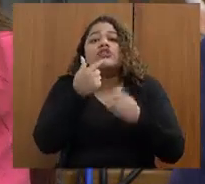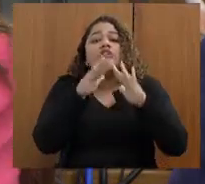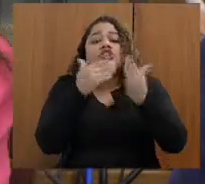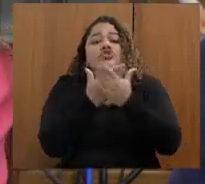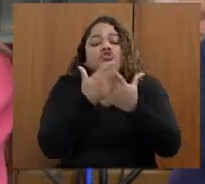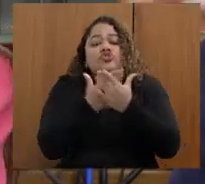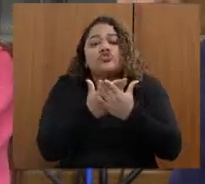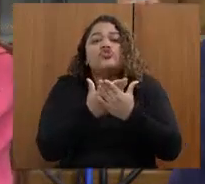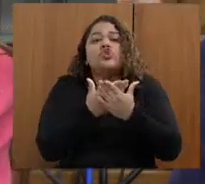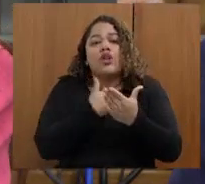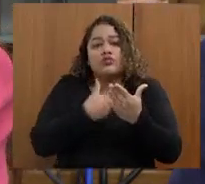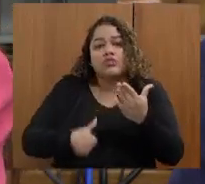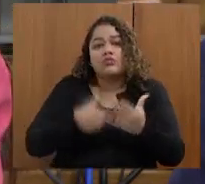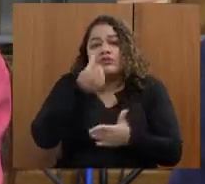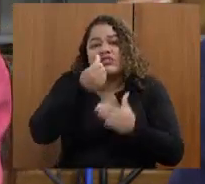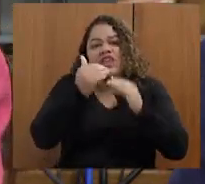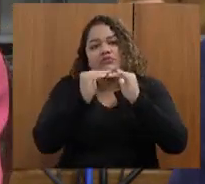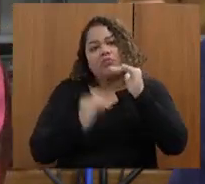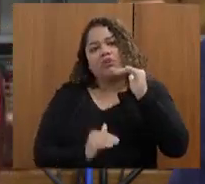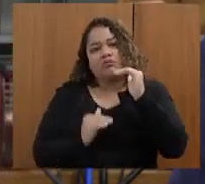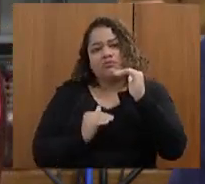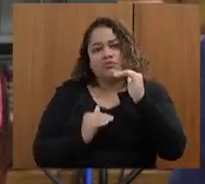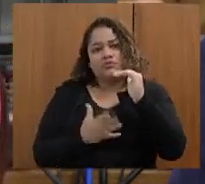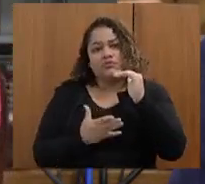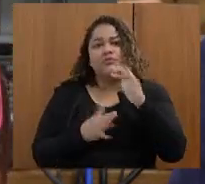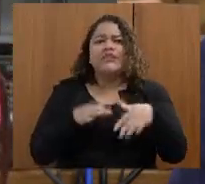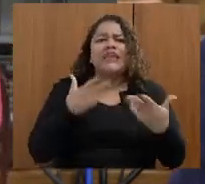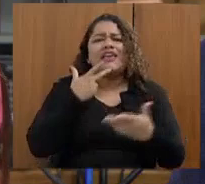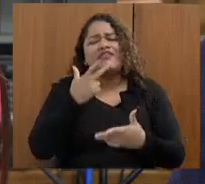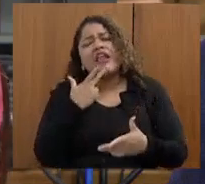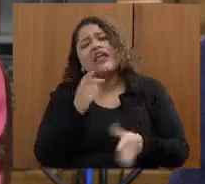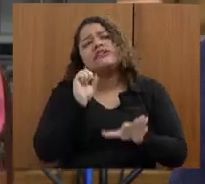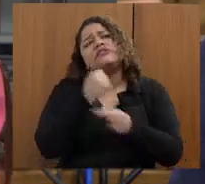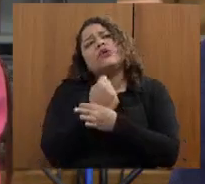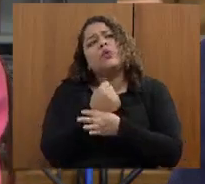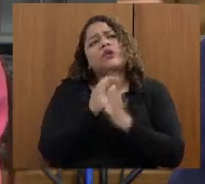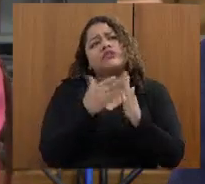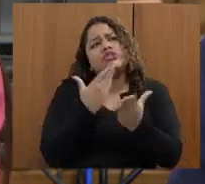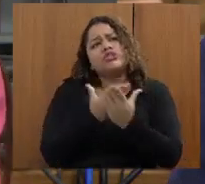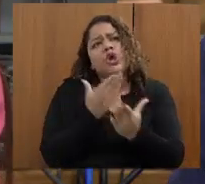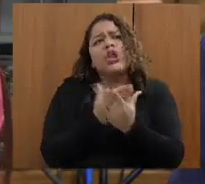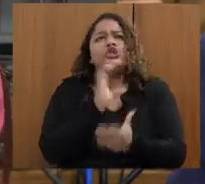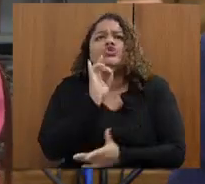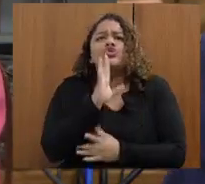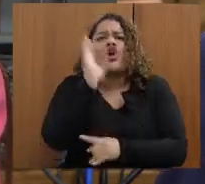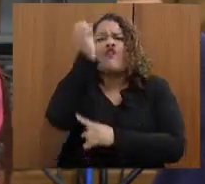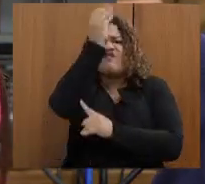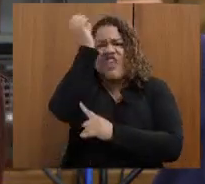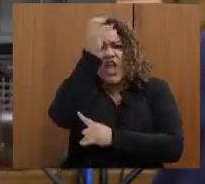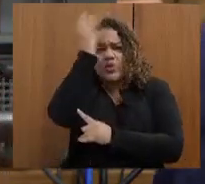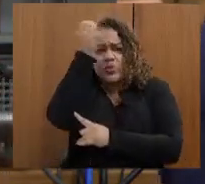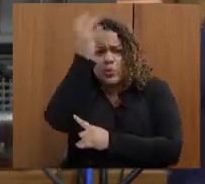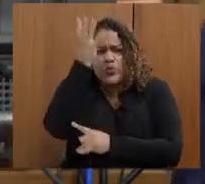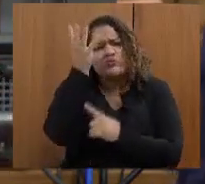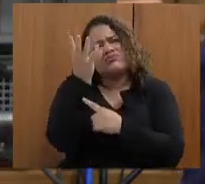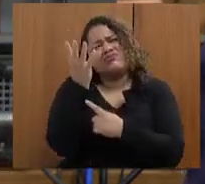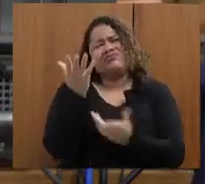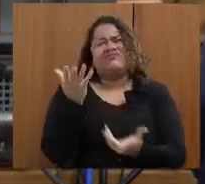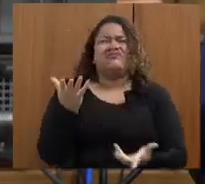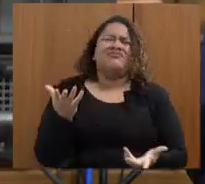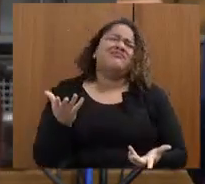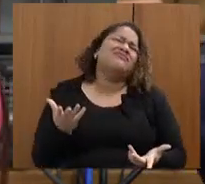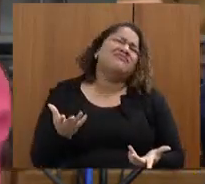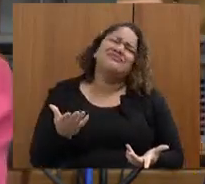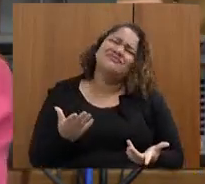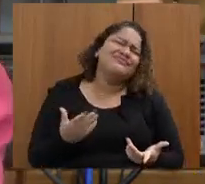público e falar de segurança nas escolas só com conversa afiada de viatura é coisa para quem quer falar para inglês